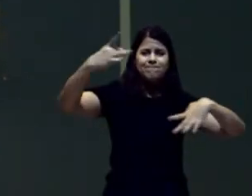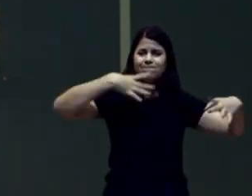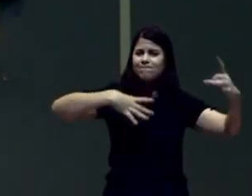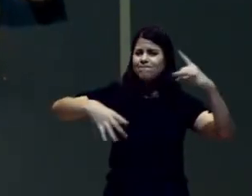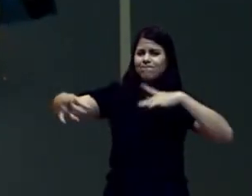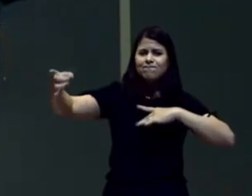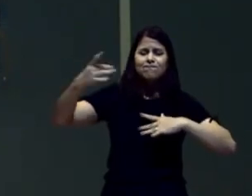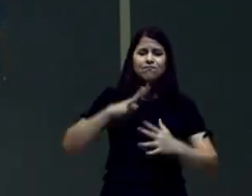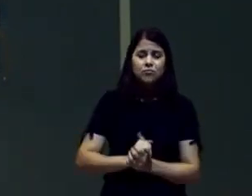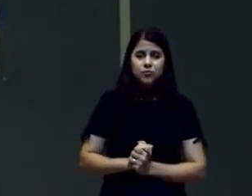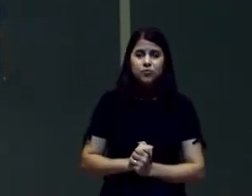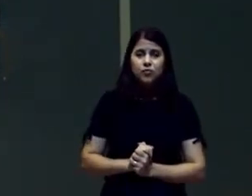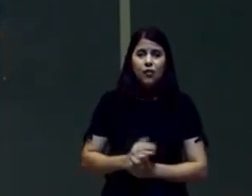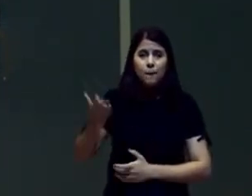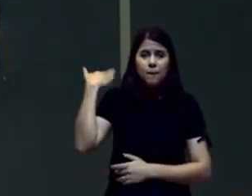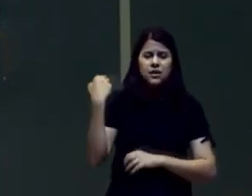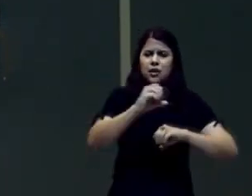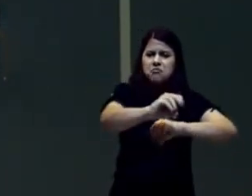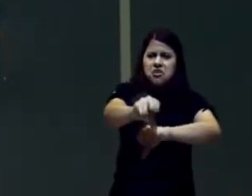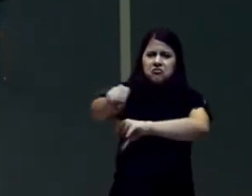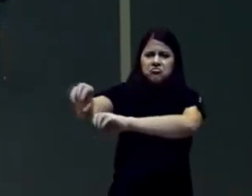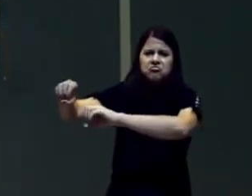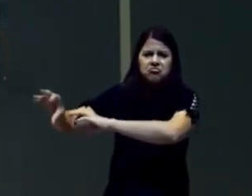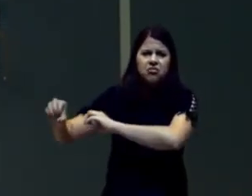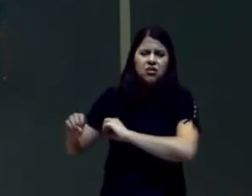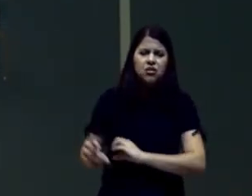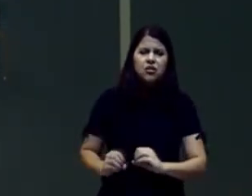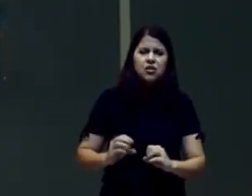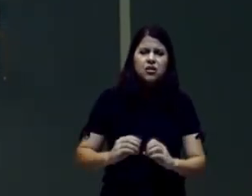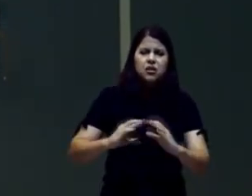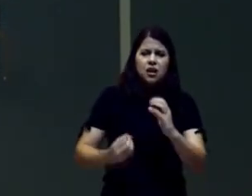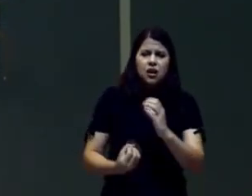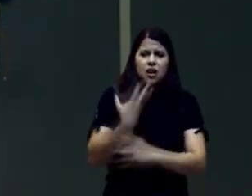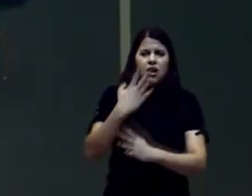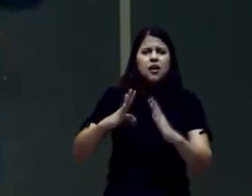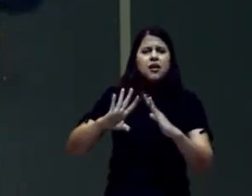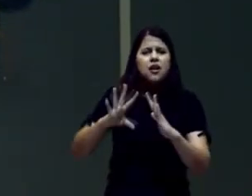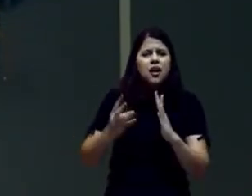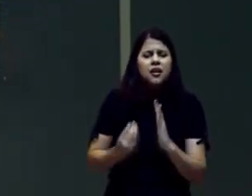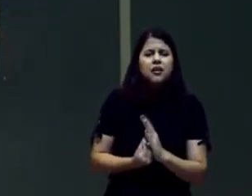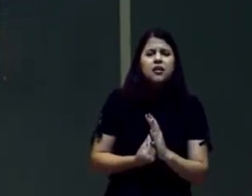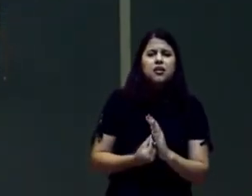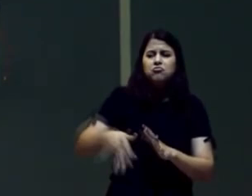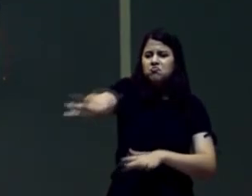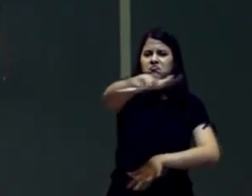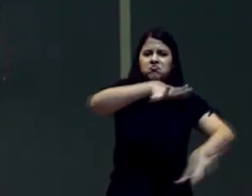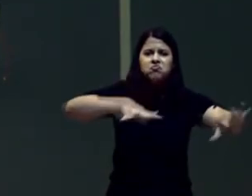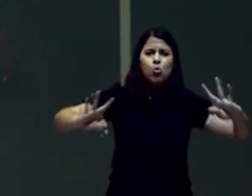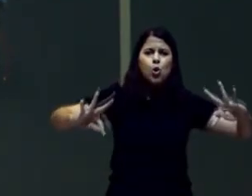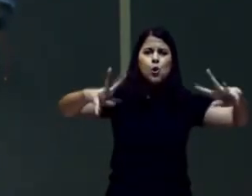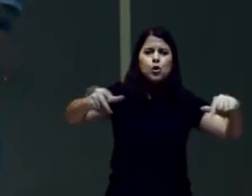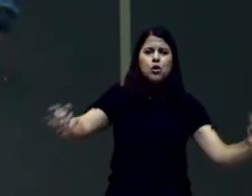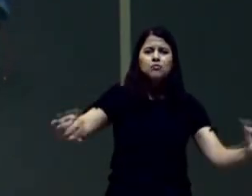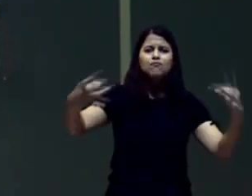aqueles que formamos e através de quem estruturamos a obra, todos eles me abandonaram.